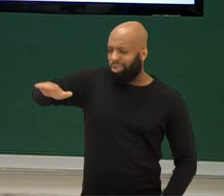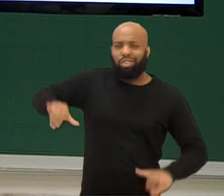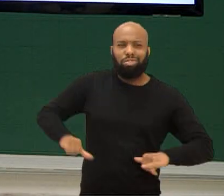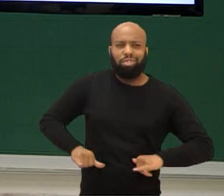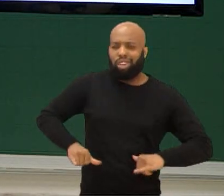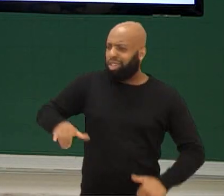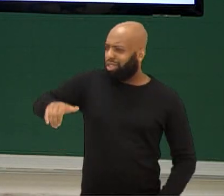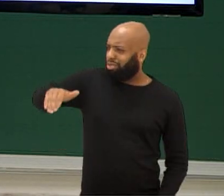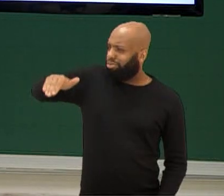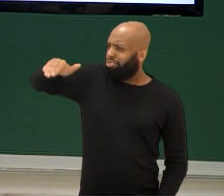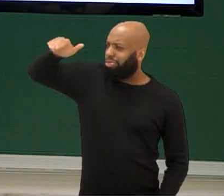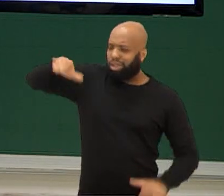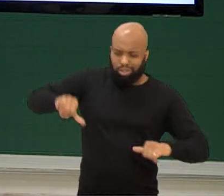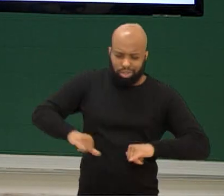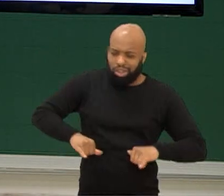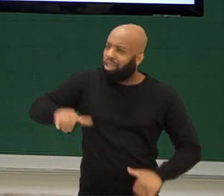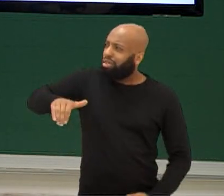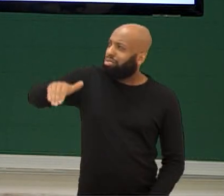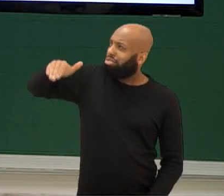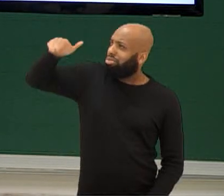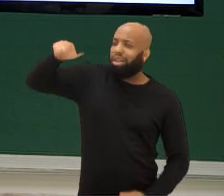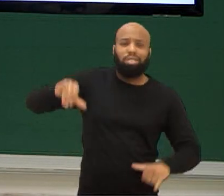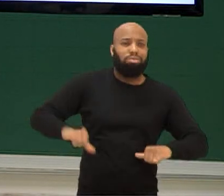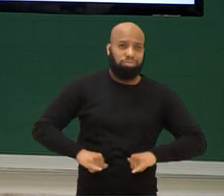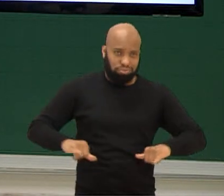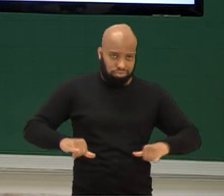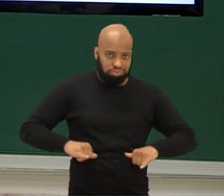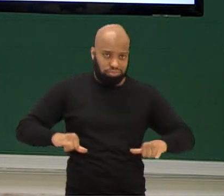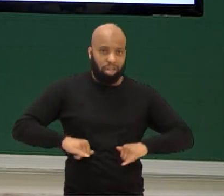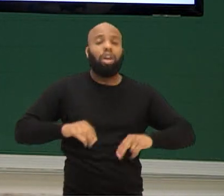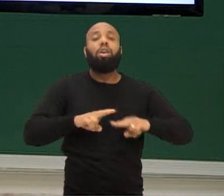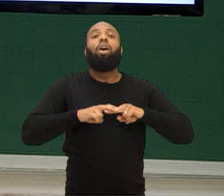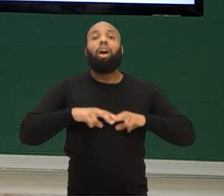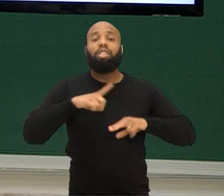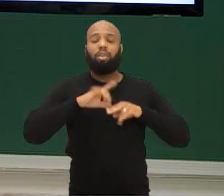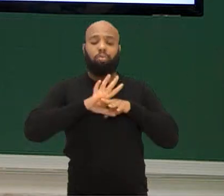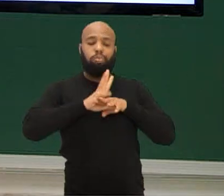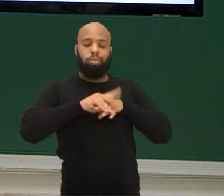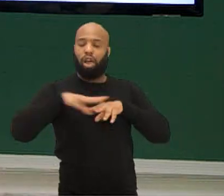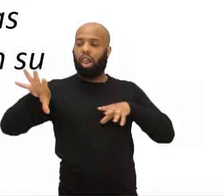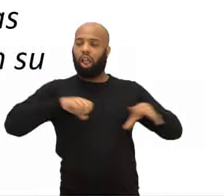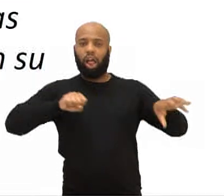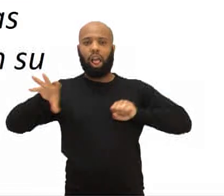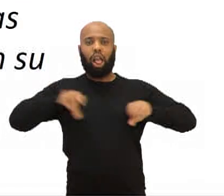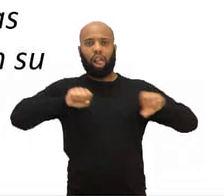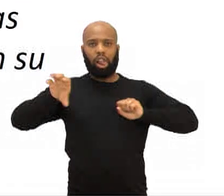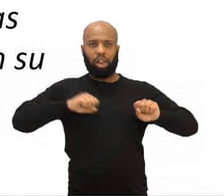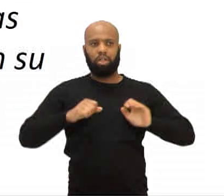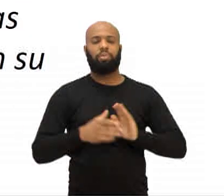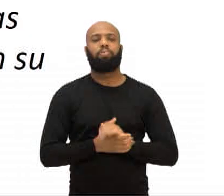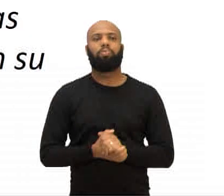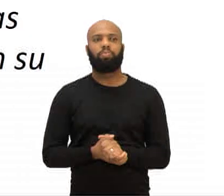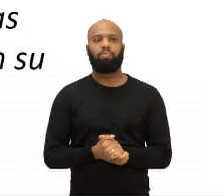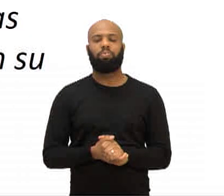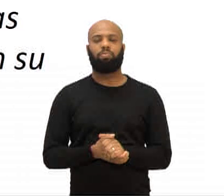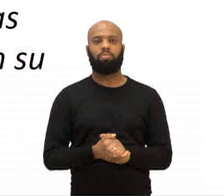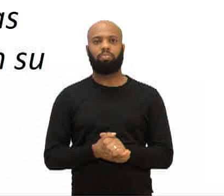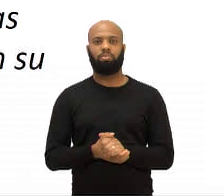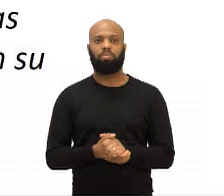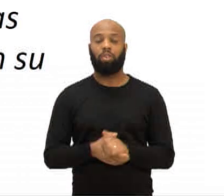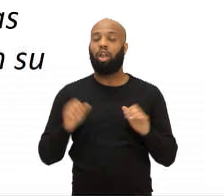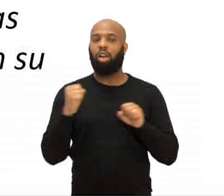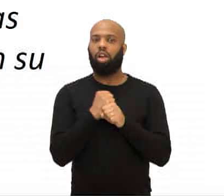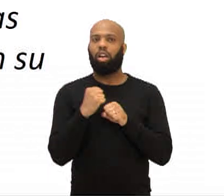muito, tanto sofrimento físico por causa de várias enfermidades que ela teve. Em 1913,